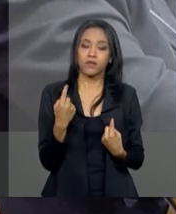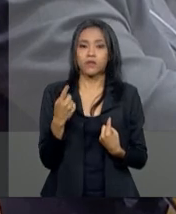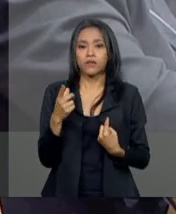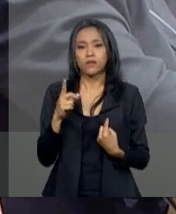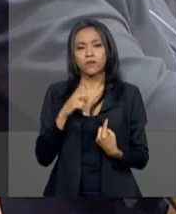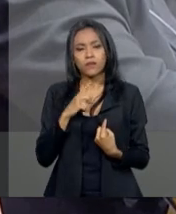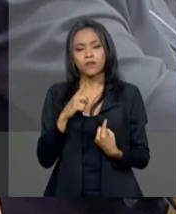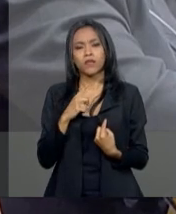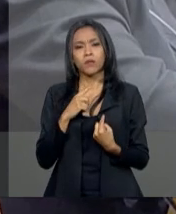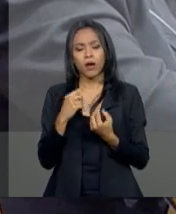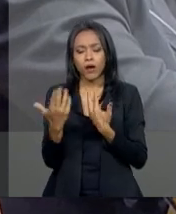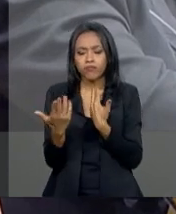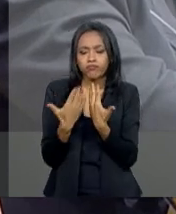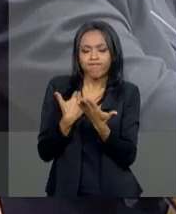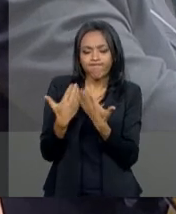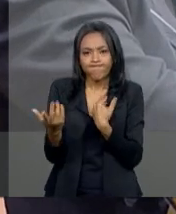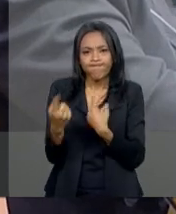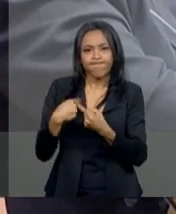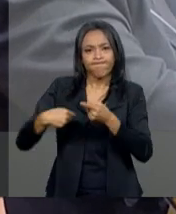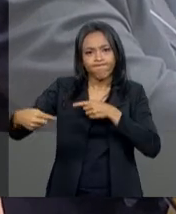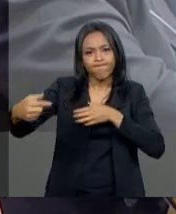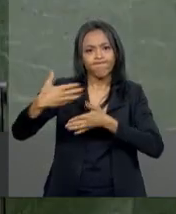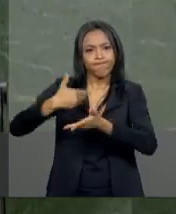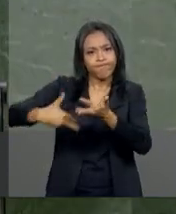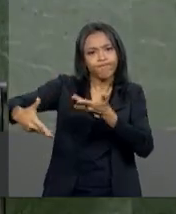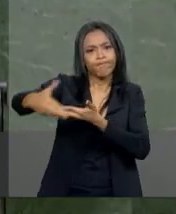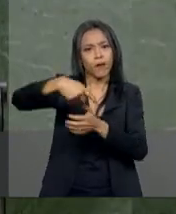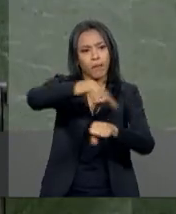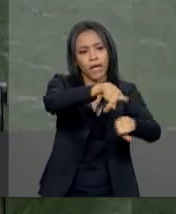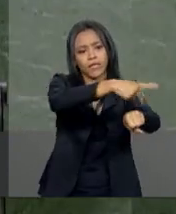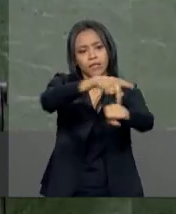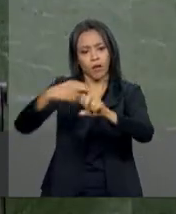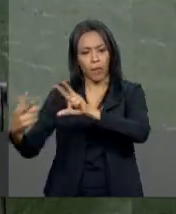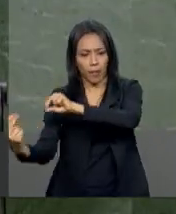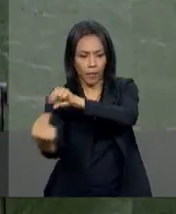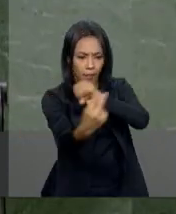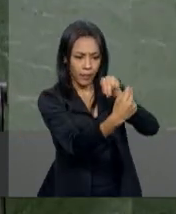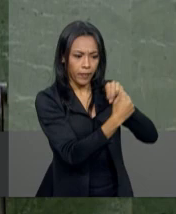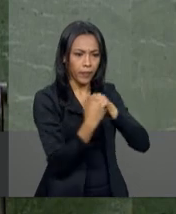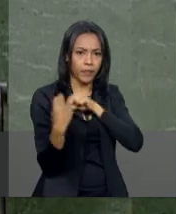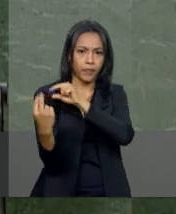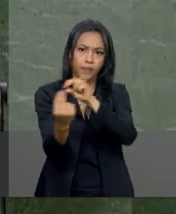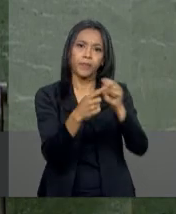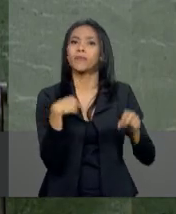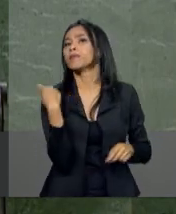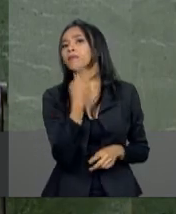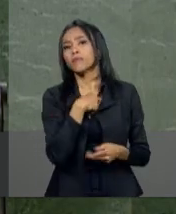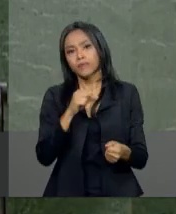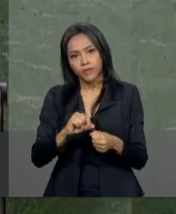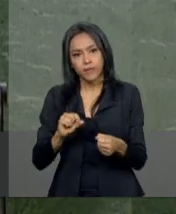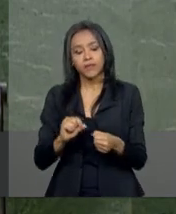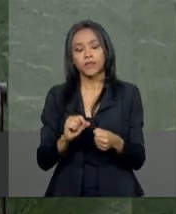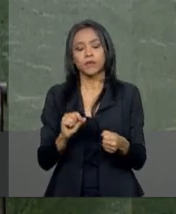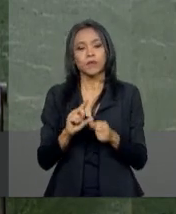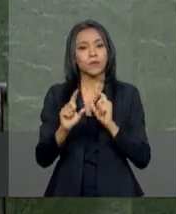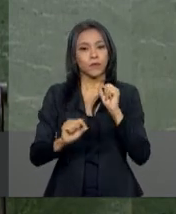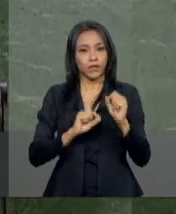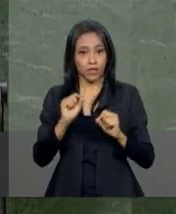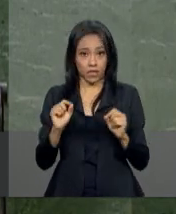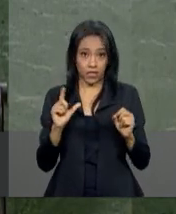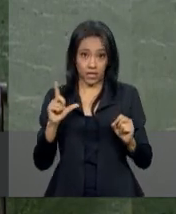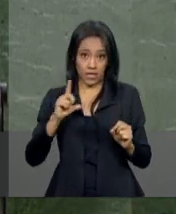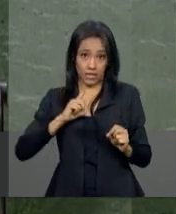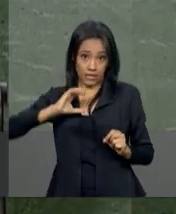diplomacia com mais multilateralismo e o fazemos imbuídos na convicção de que